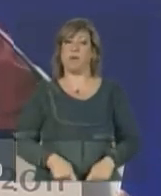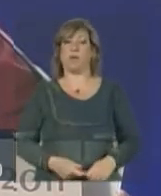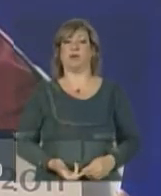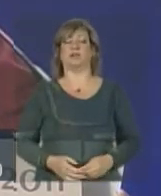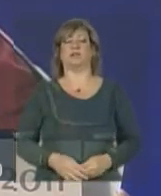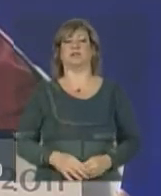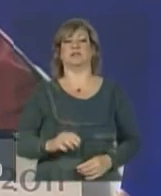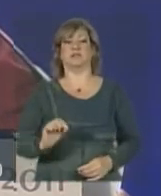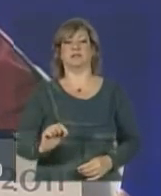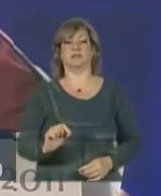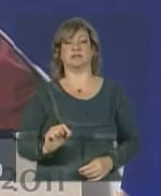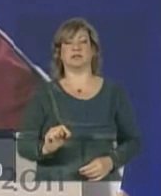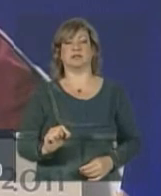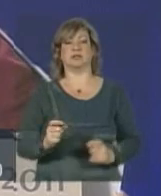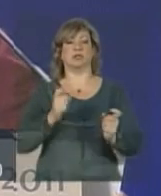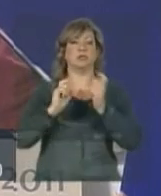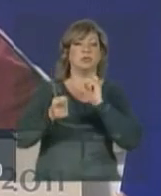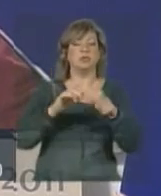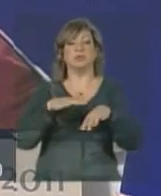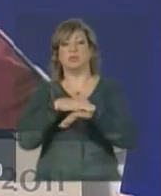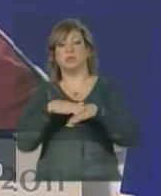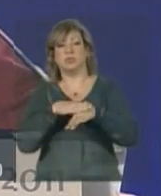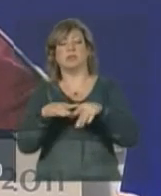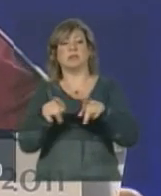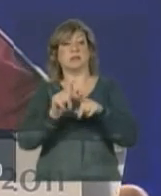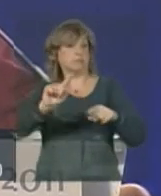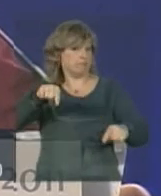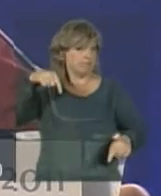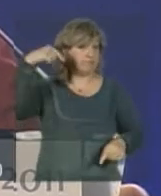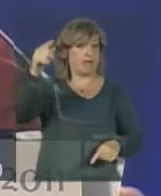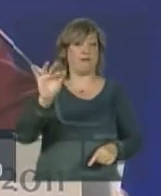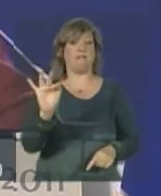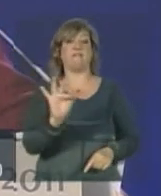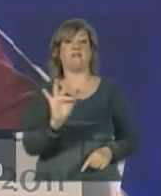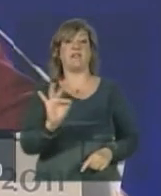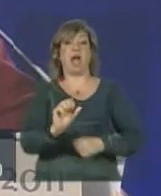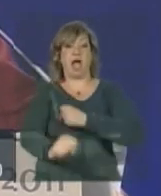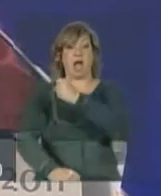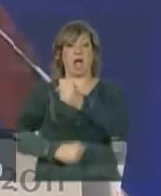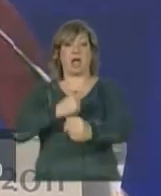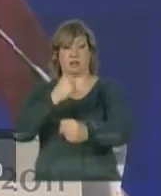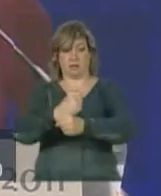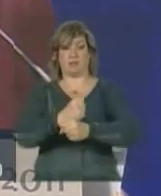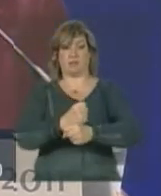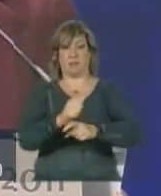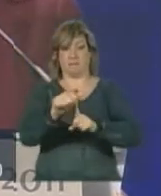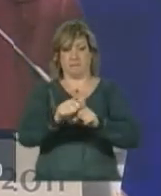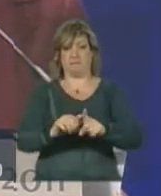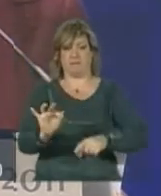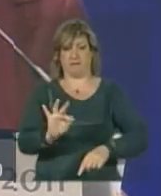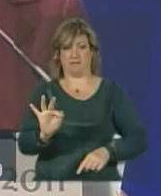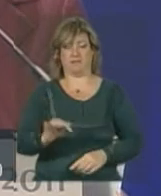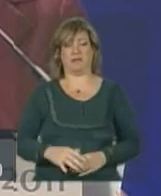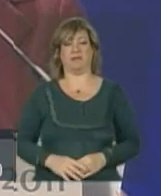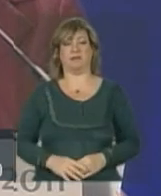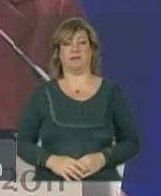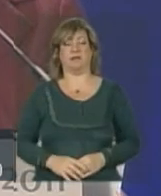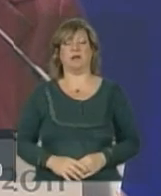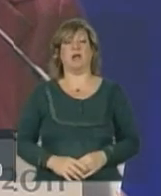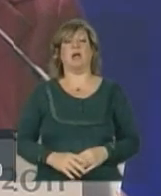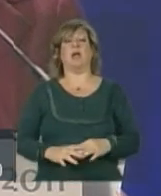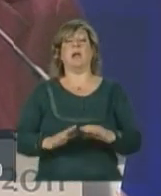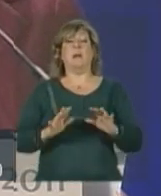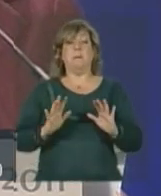poderão ser objeto de discussão novamente em fevereiro de 2012. Bom, o fato é